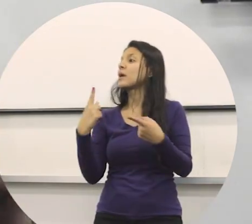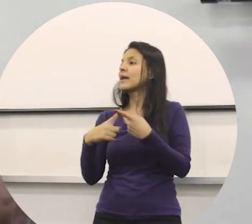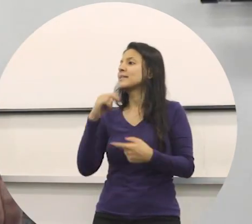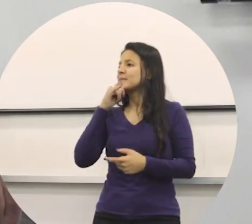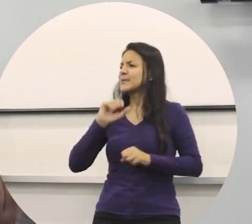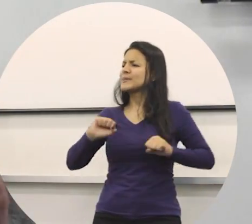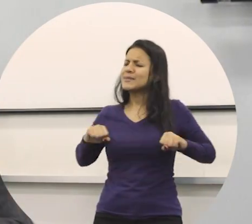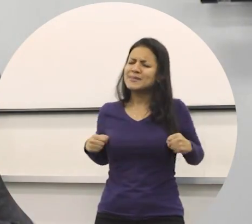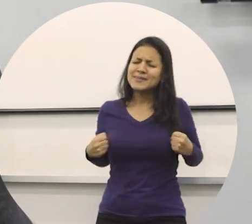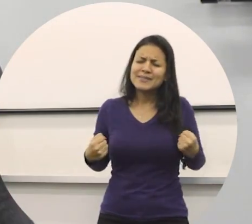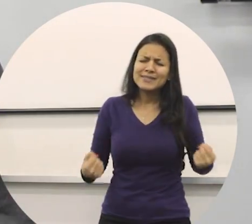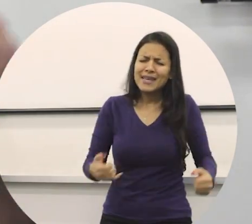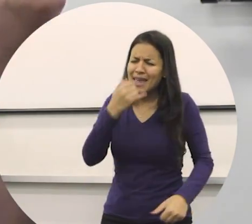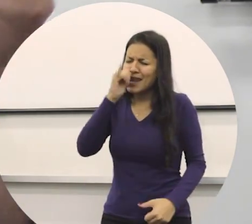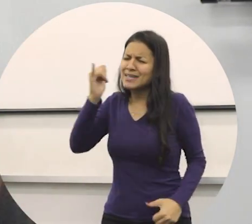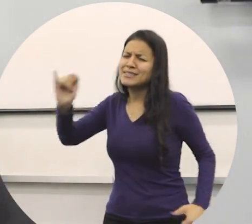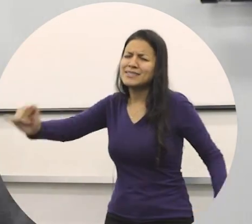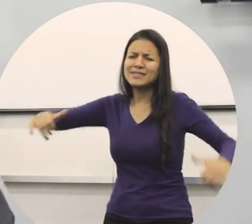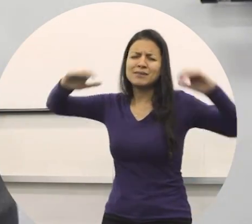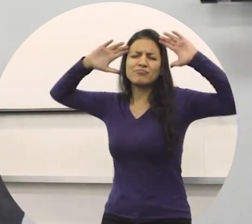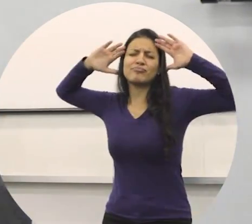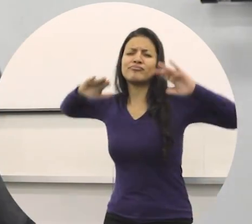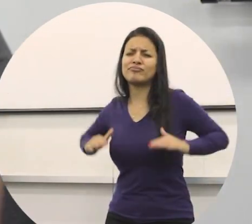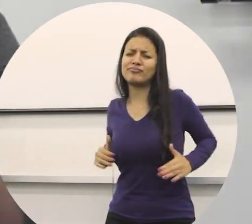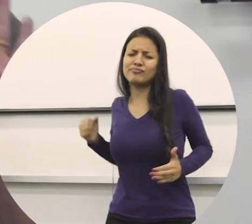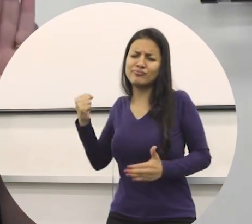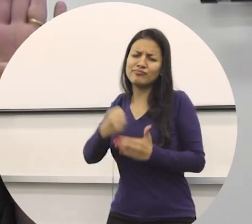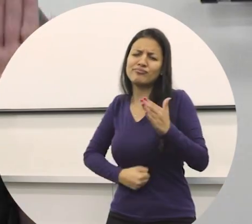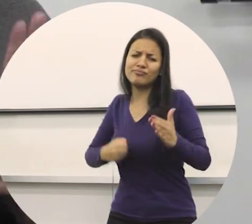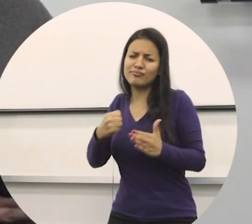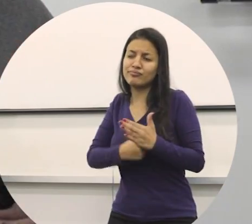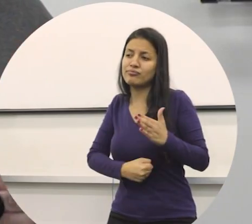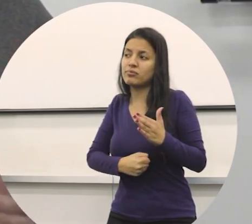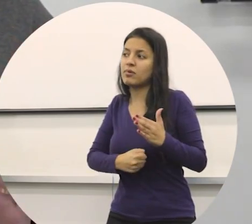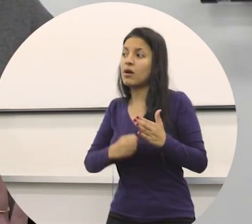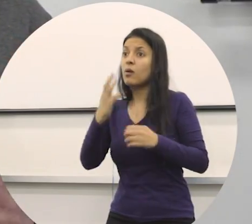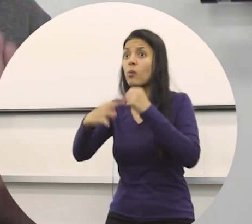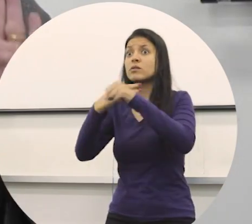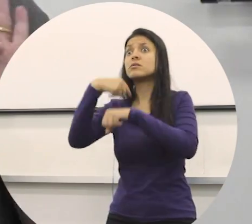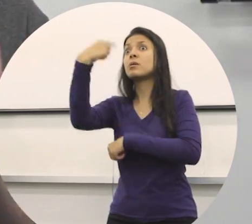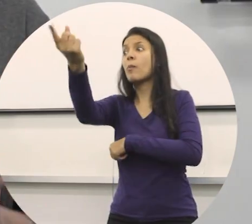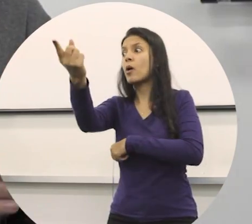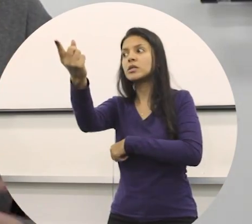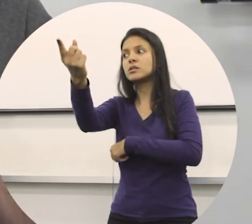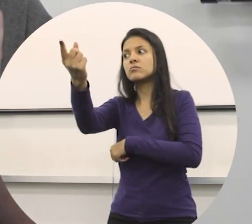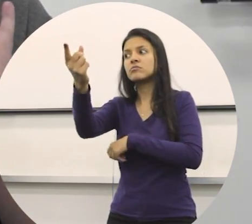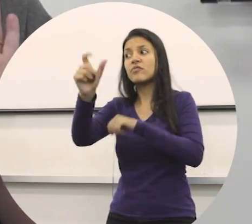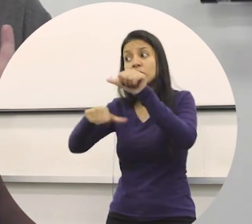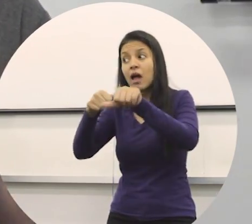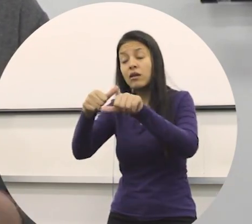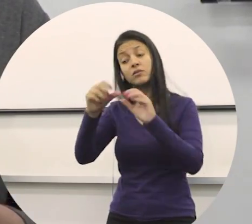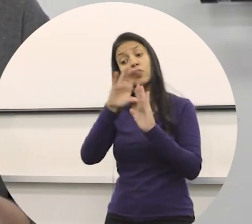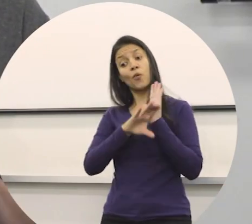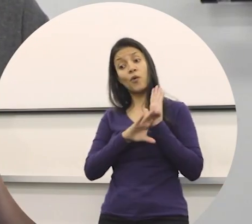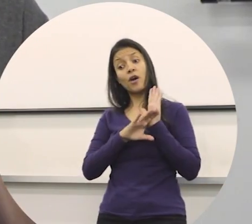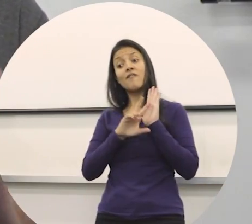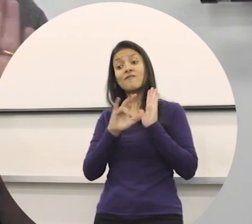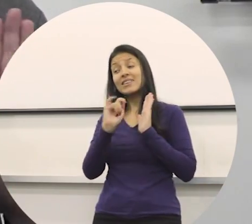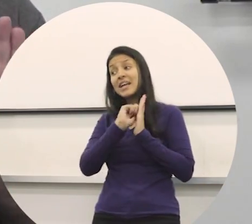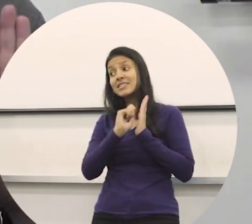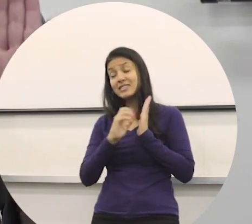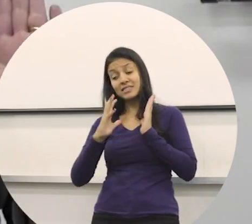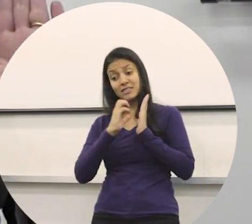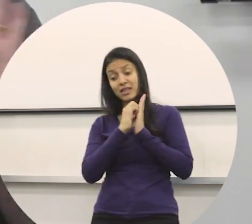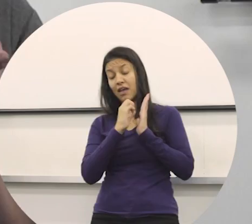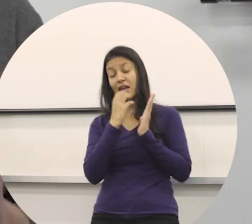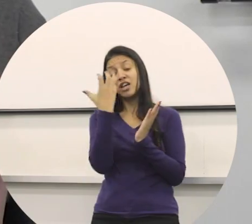gente gasta toda essa energia, daqui 4 anos aquilo vai estar escrito ali. Então assim, pode vir quem